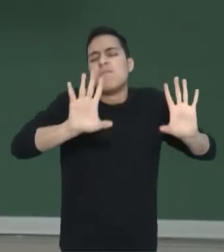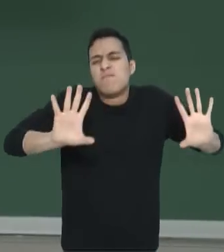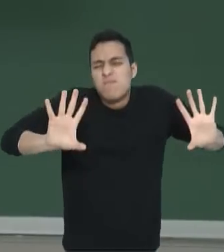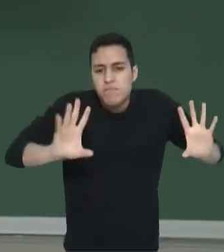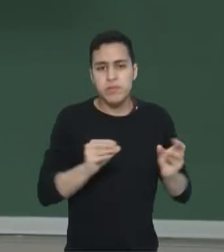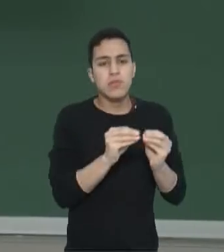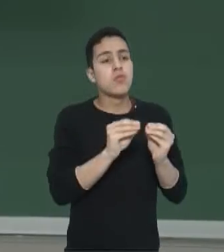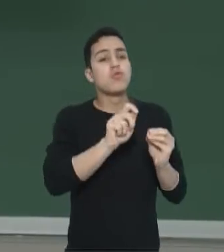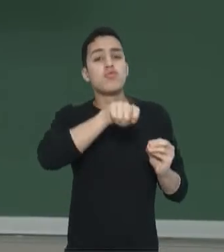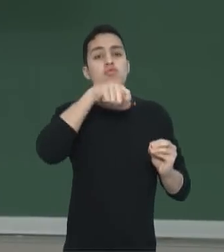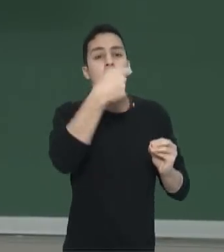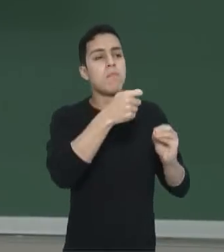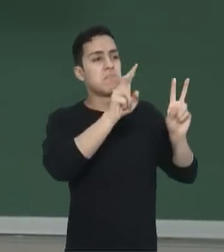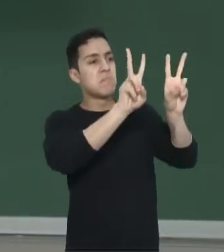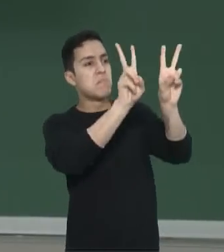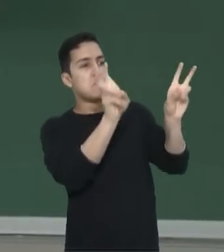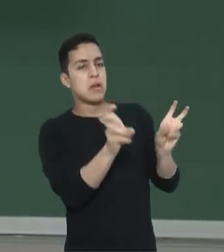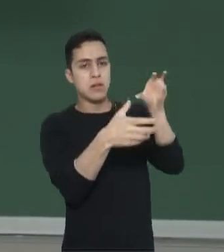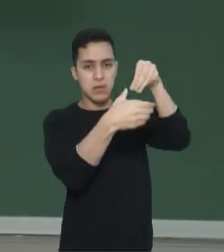rápida do assunto.